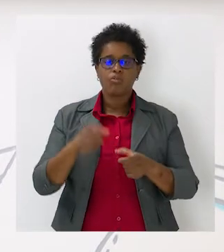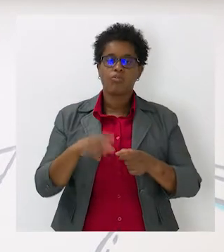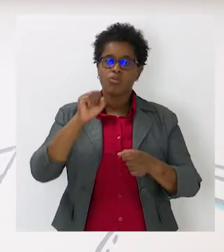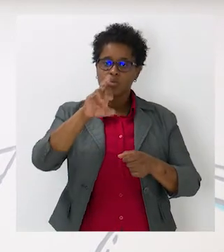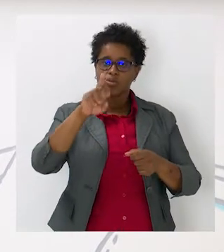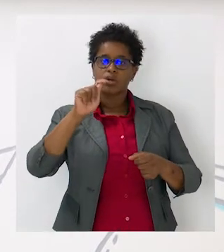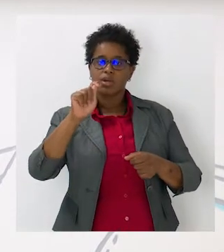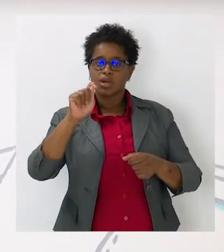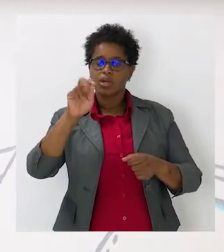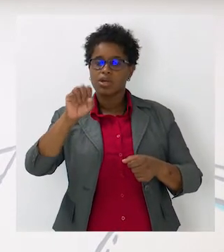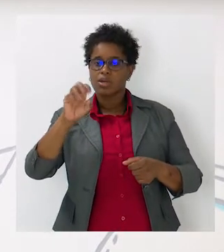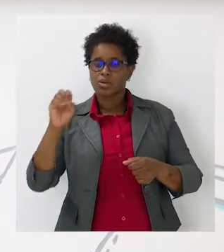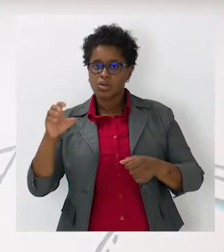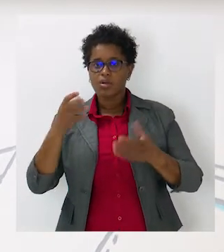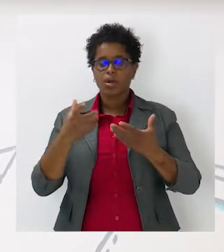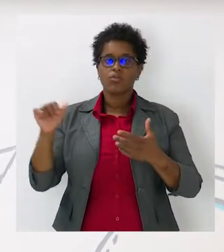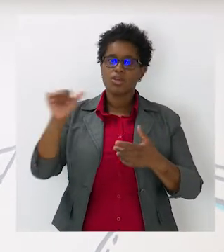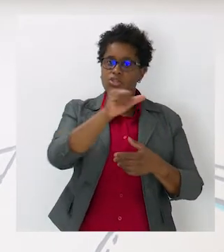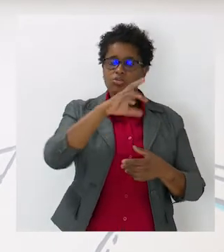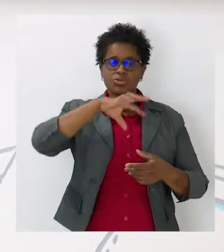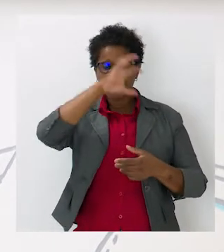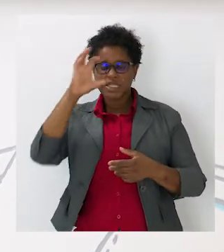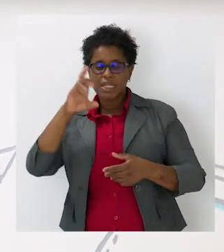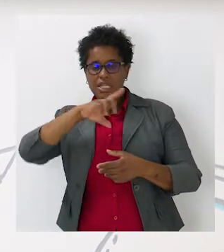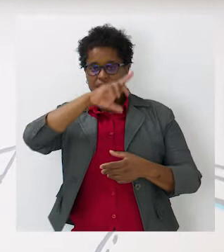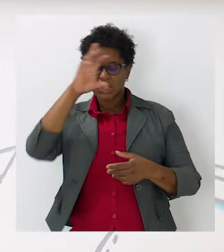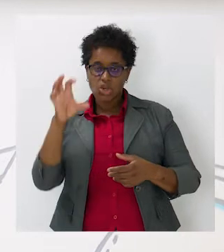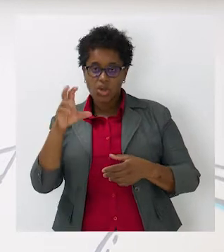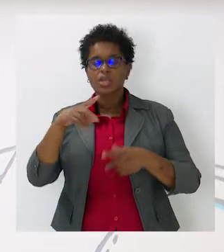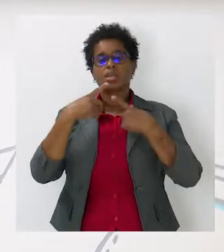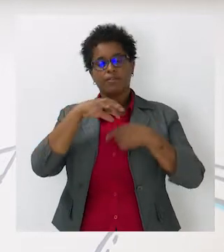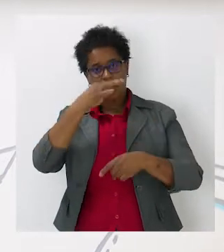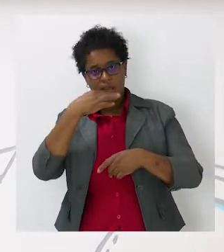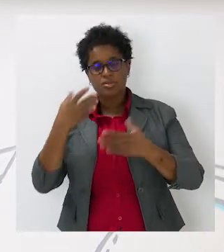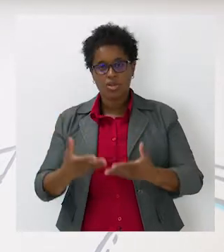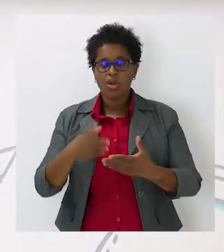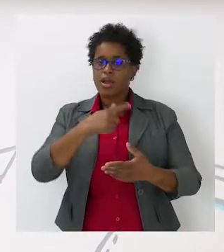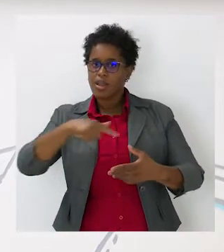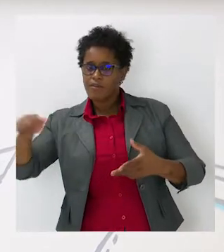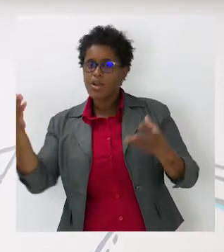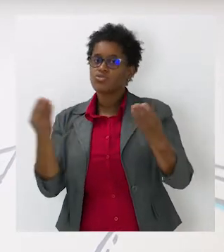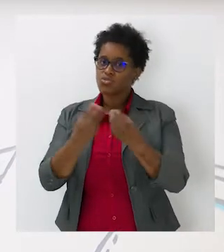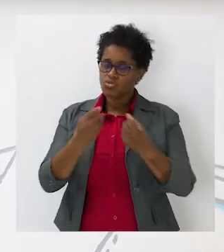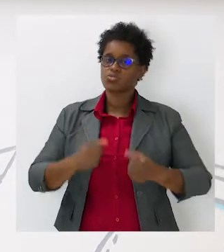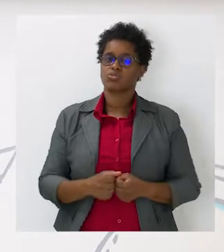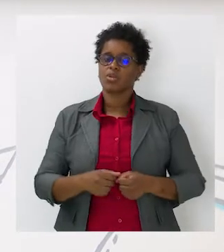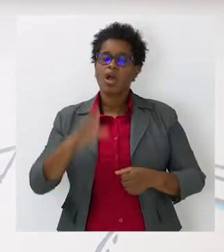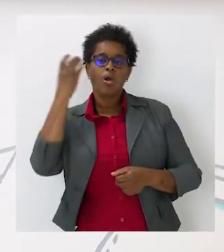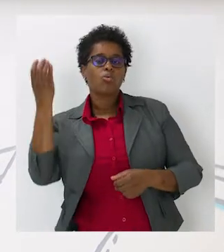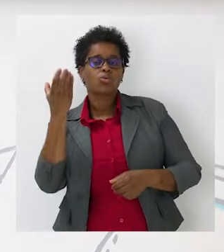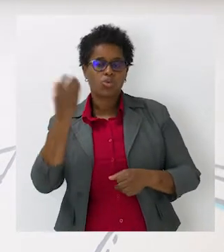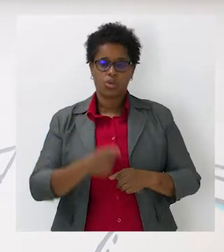grego, ao expandir por regiões que enunciamos, levaram consigo